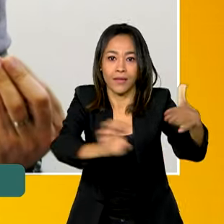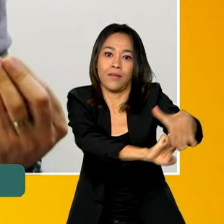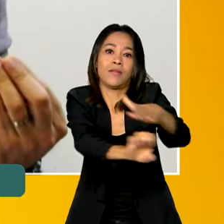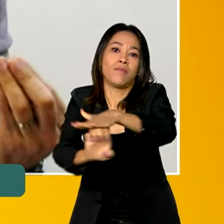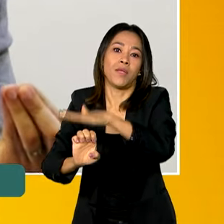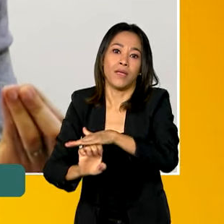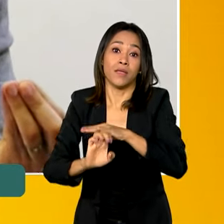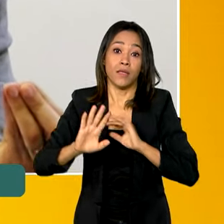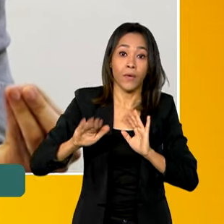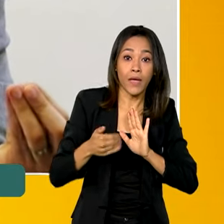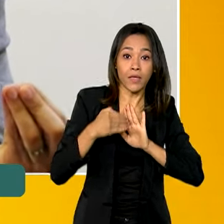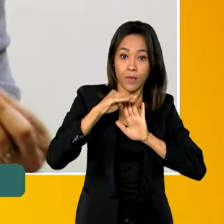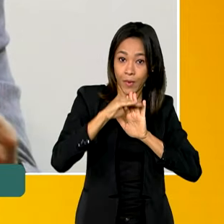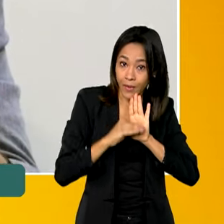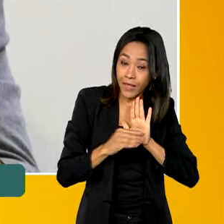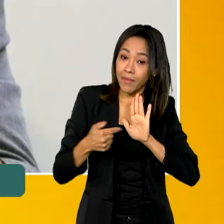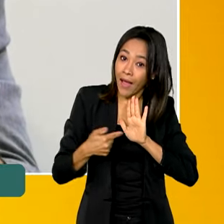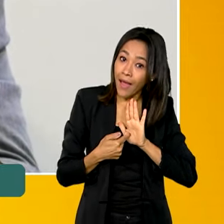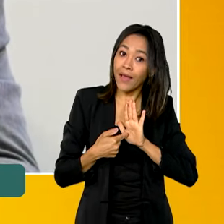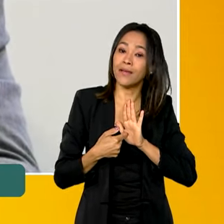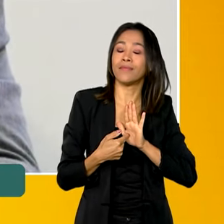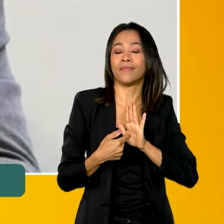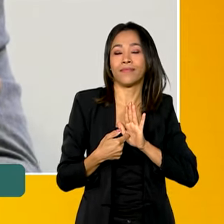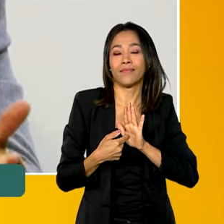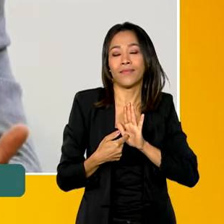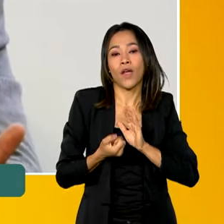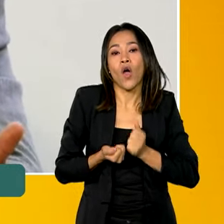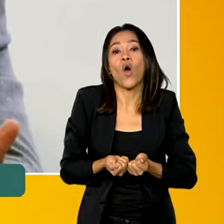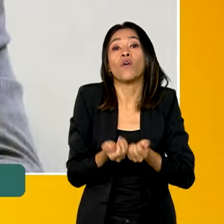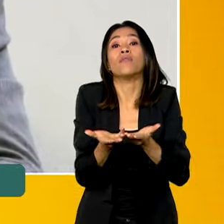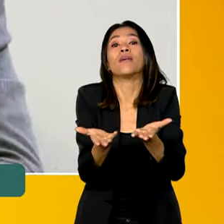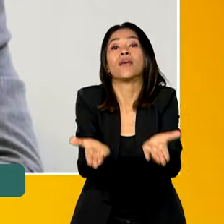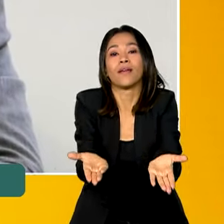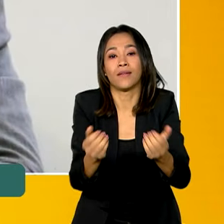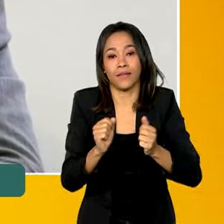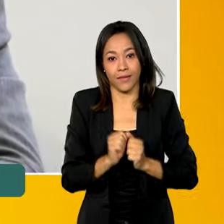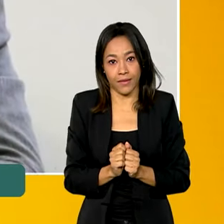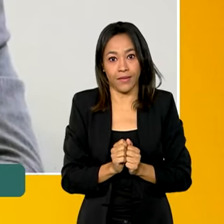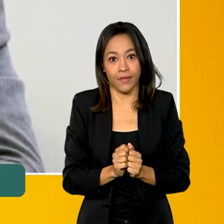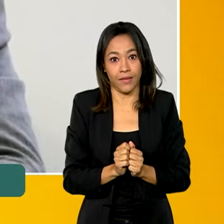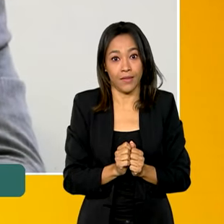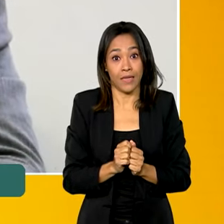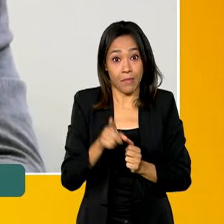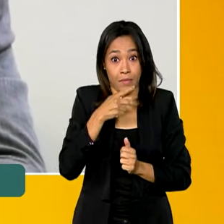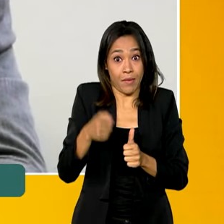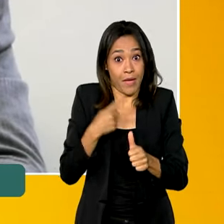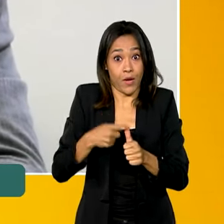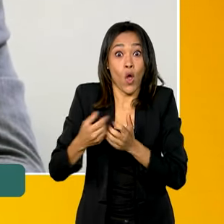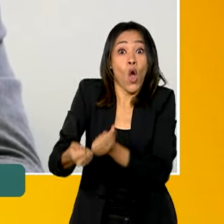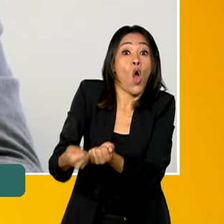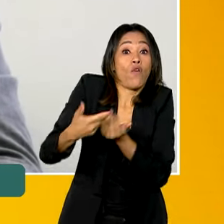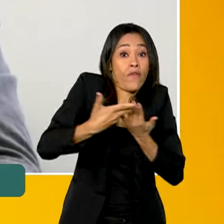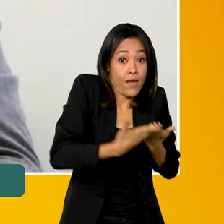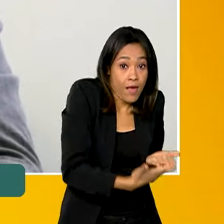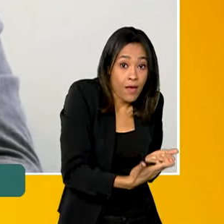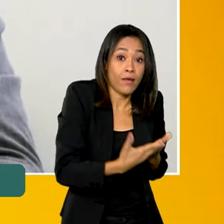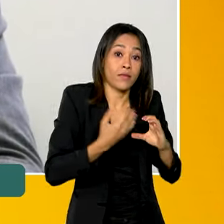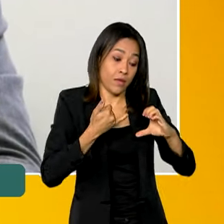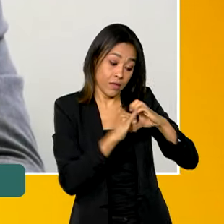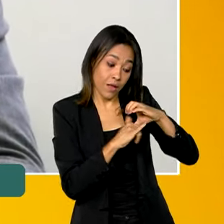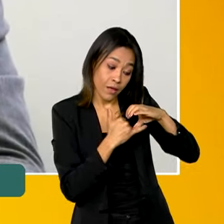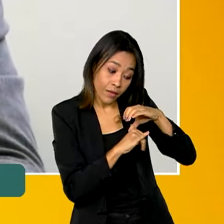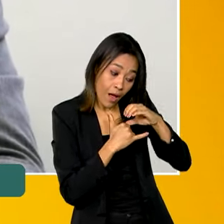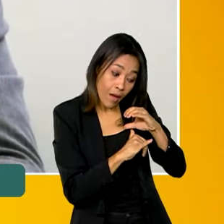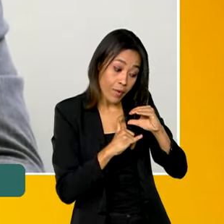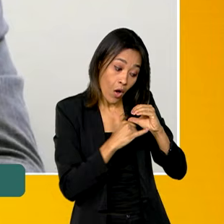eh liga essas ou oferece esses desafios a startups para que elas eh promovam